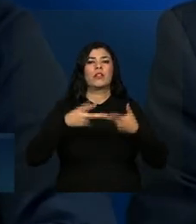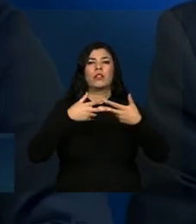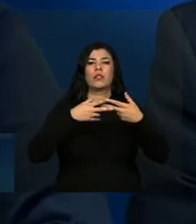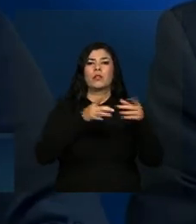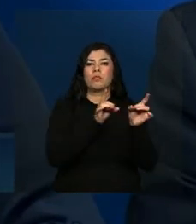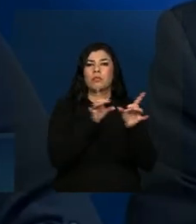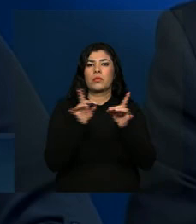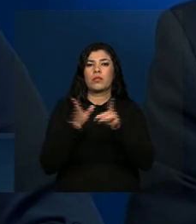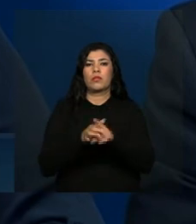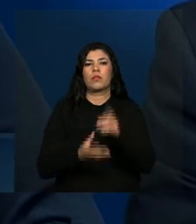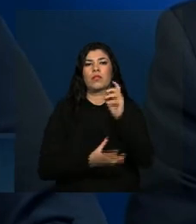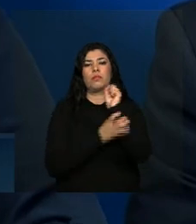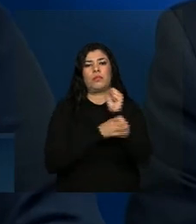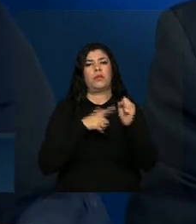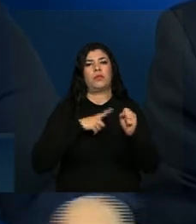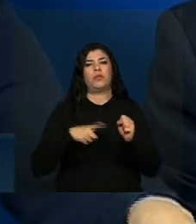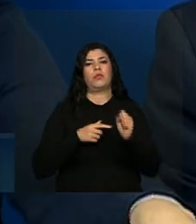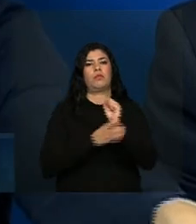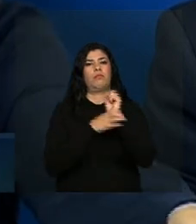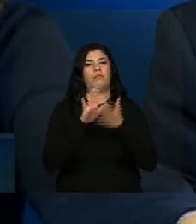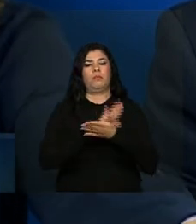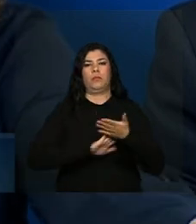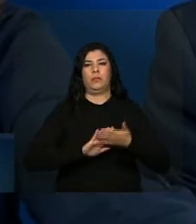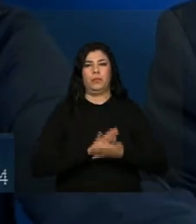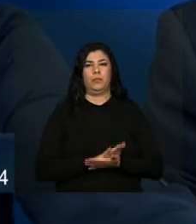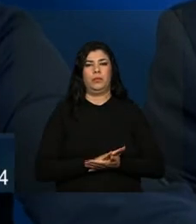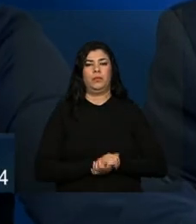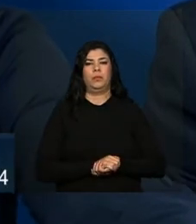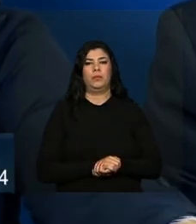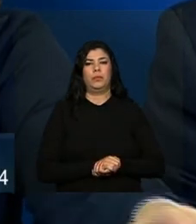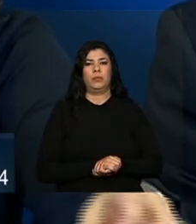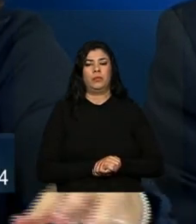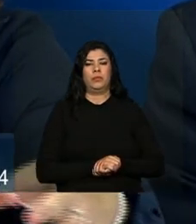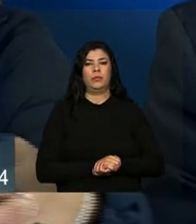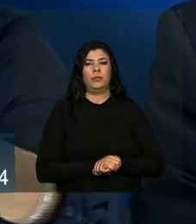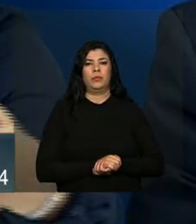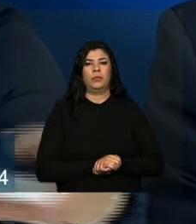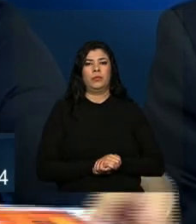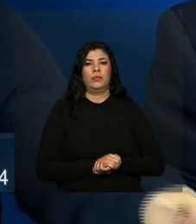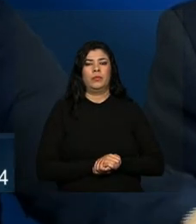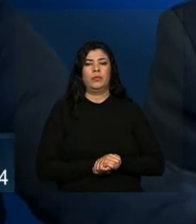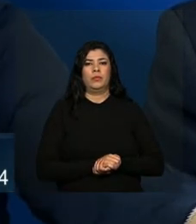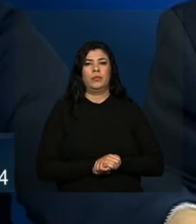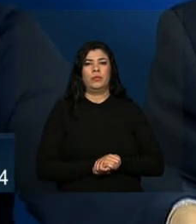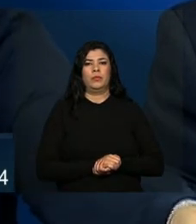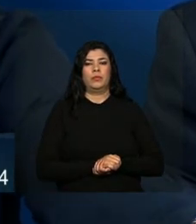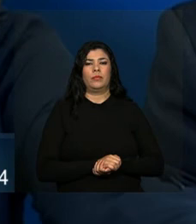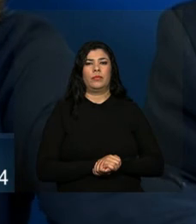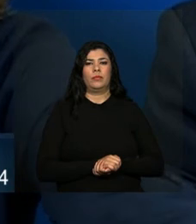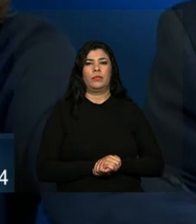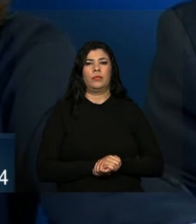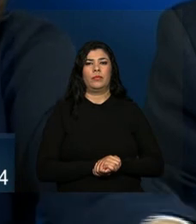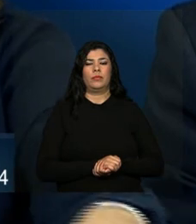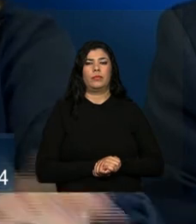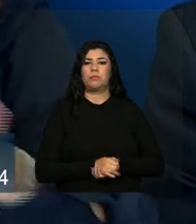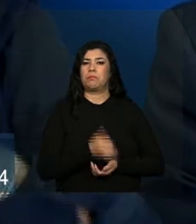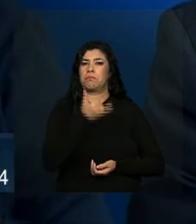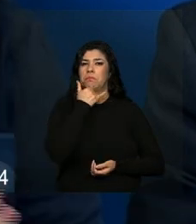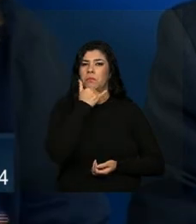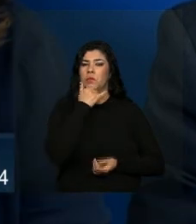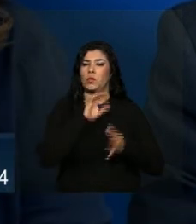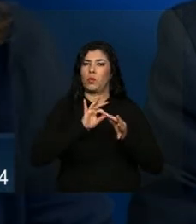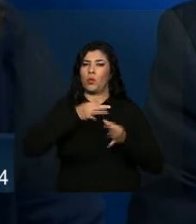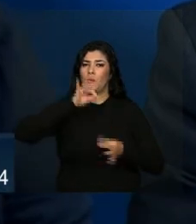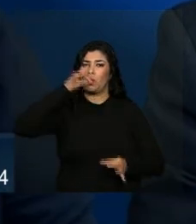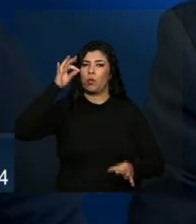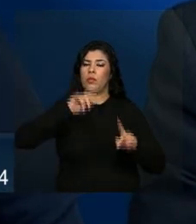mercado produtos e serviços bem é e eu peço desculpa de ter me alongado mas